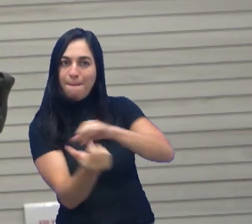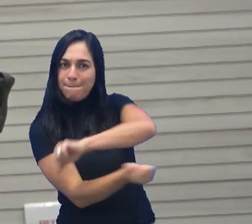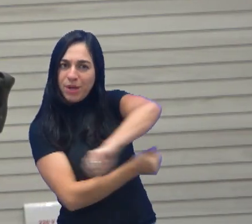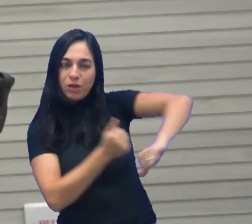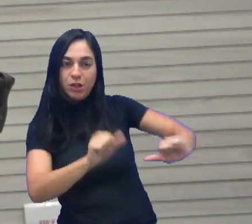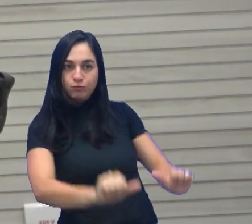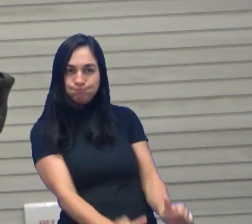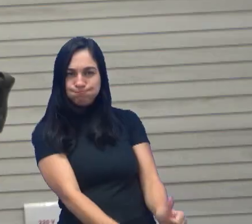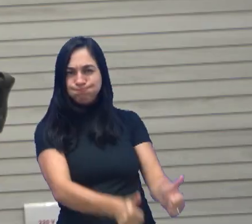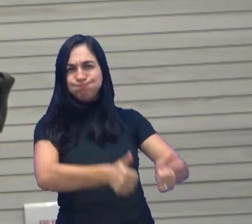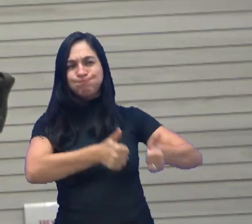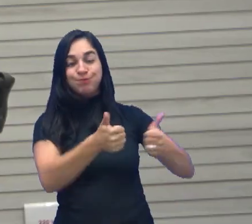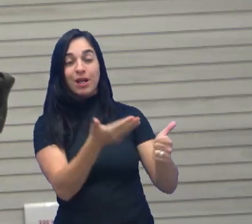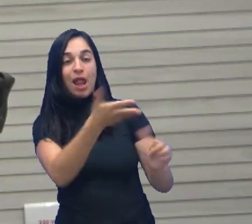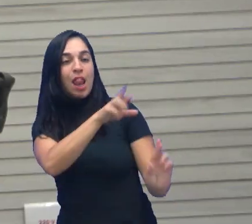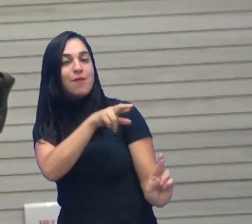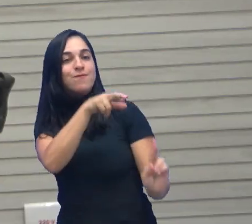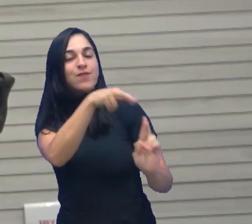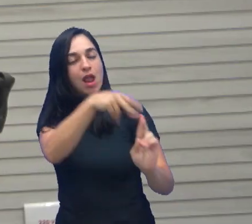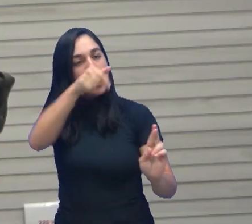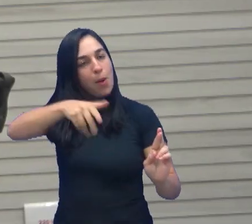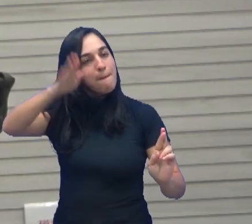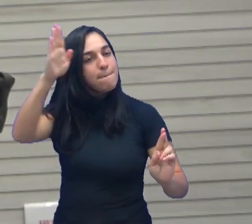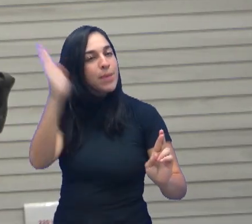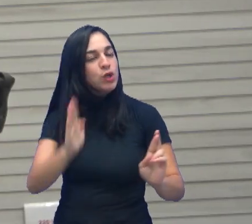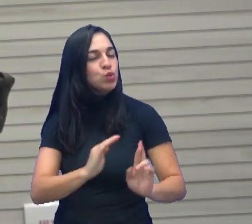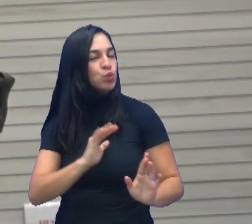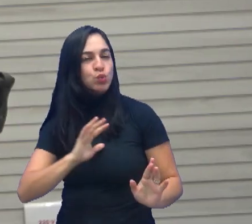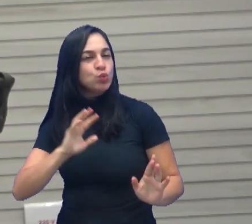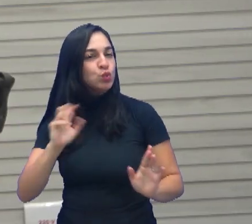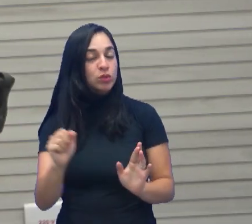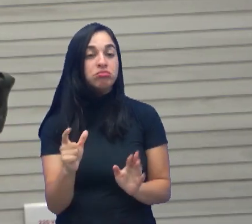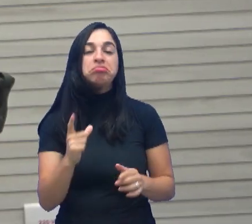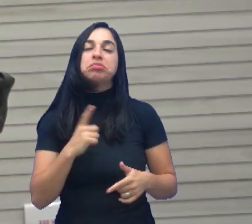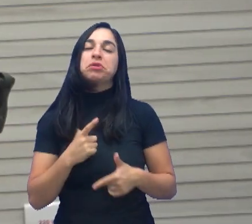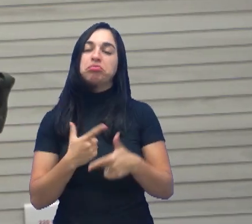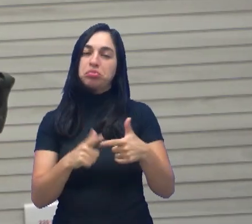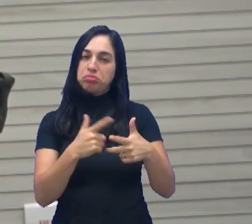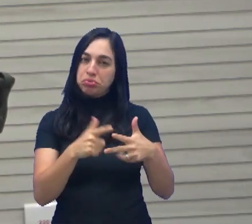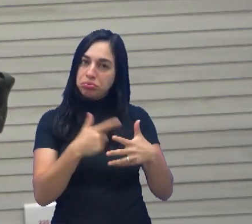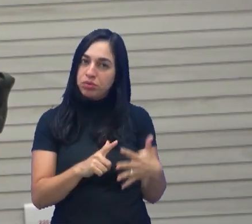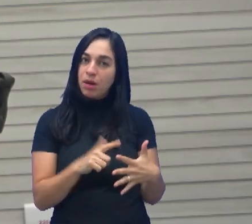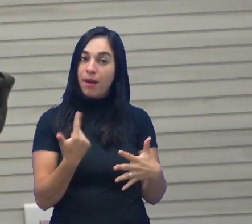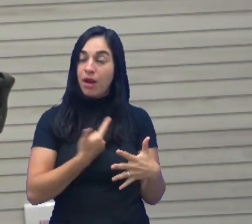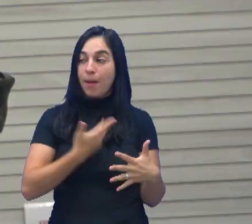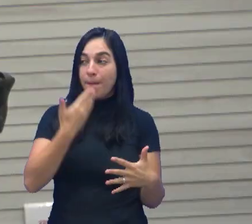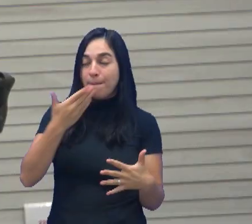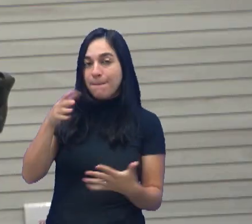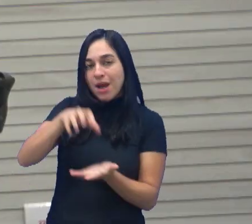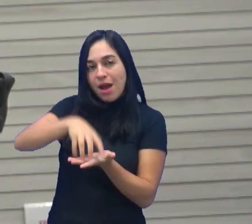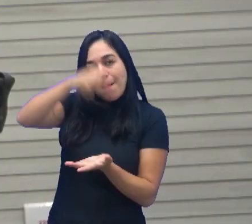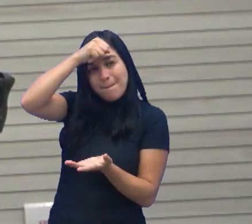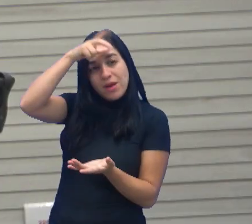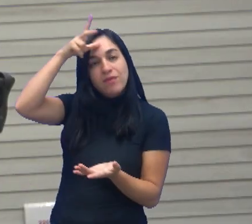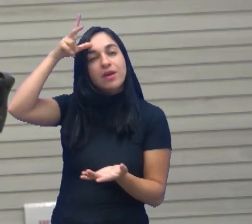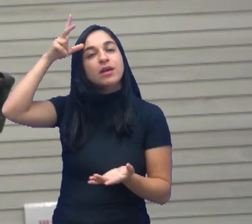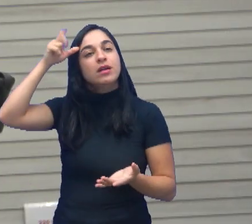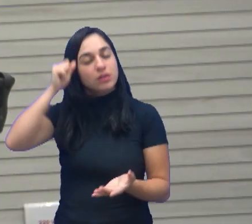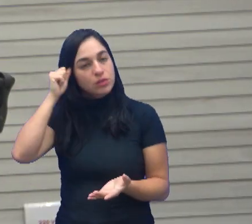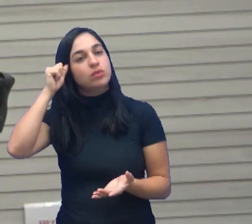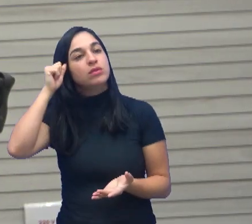no Brasil, mesmo com tantos desafios, e que a gente ainda pede aqui à Prefeitura, para ampliação,